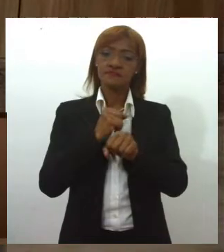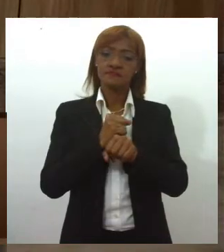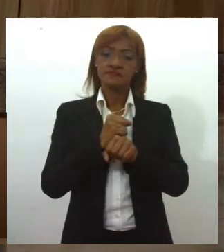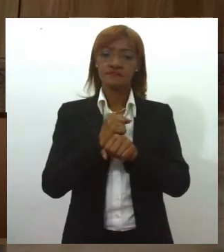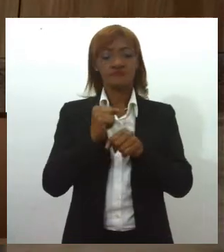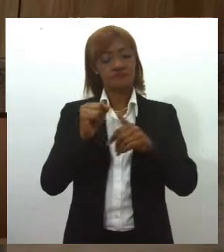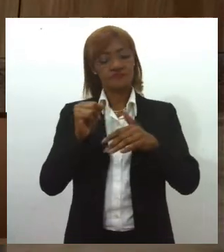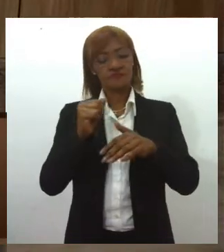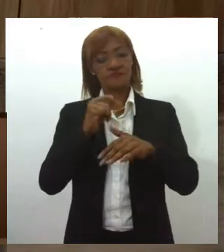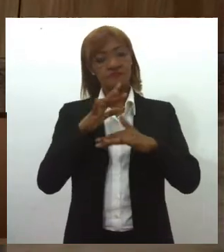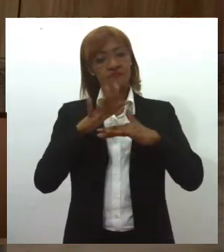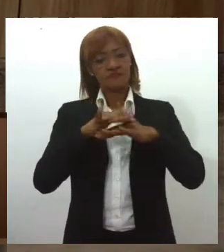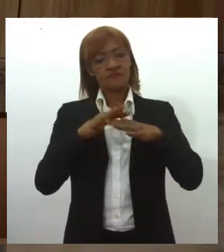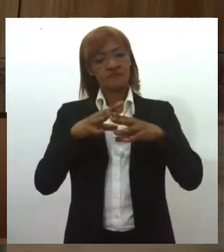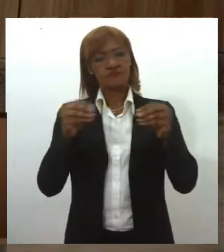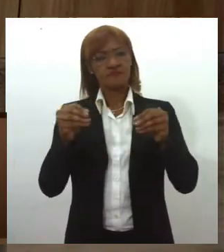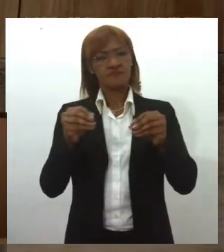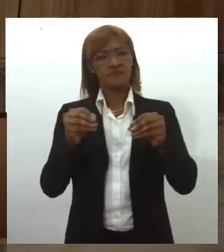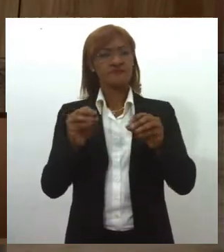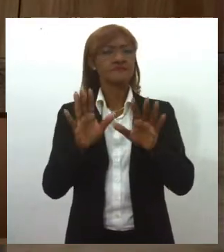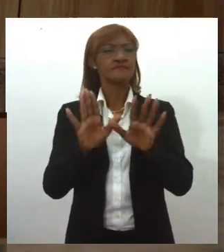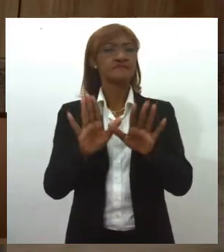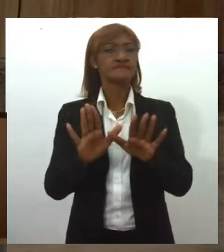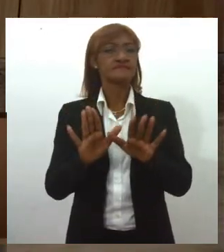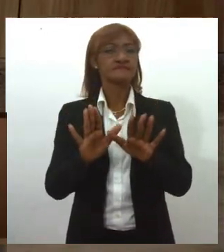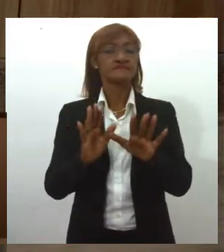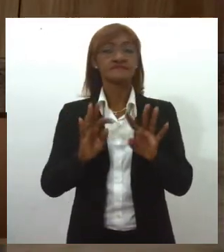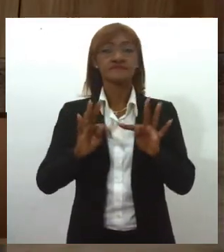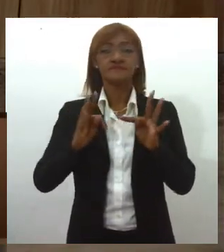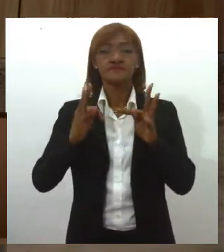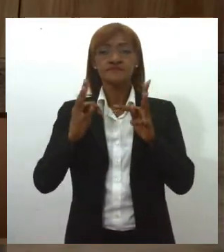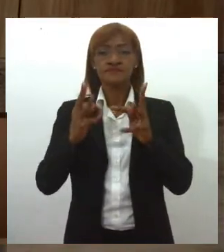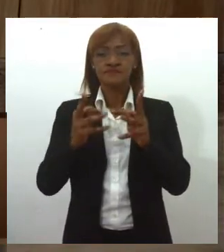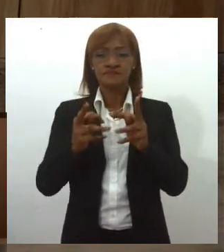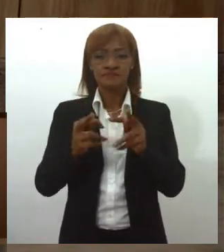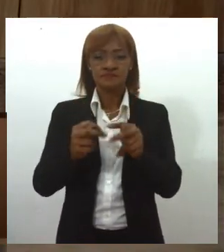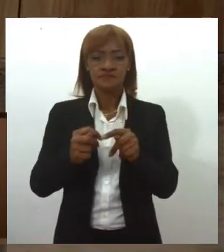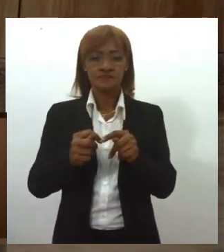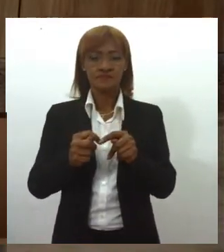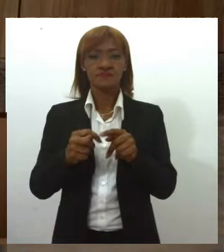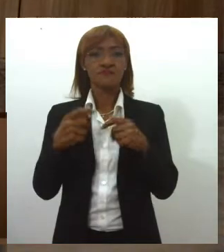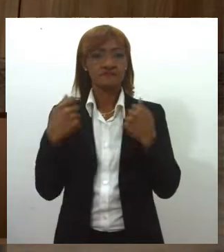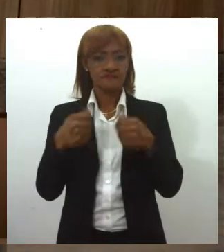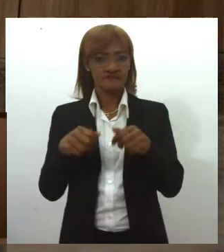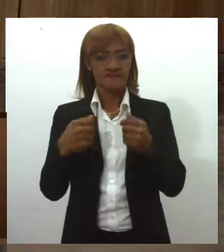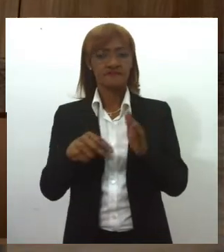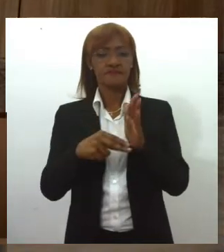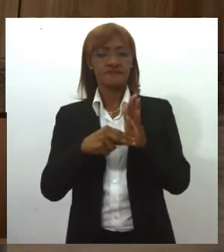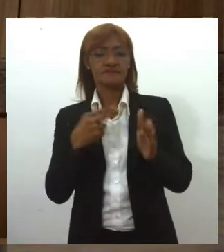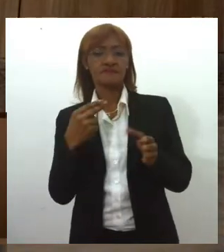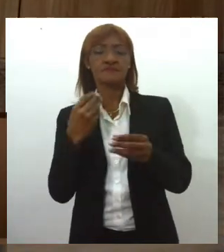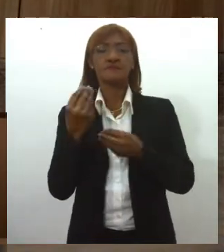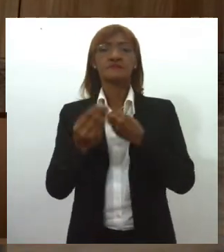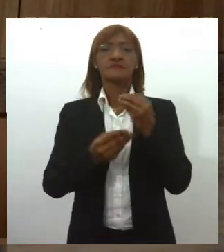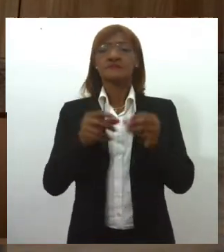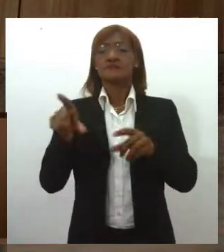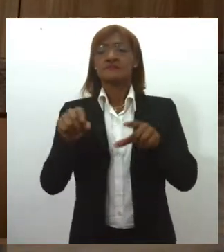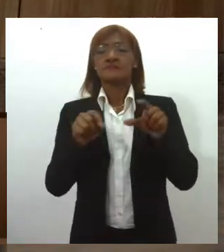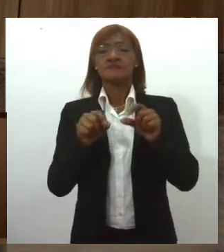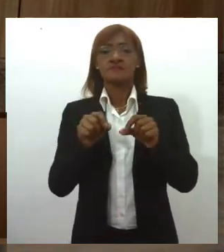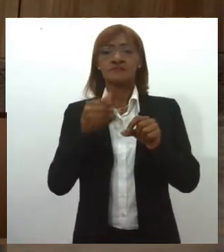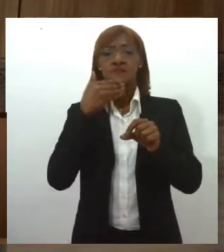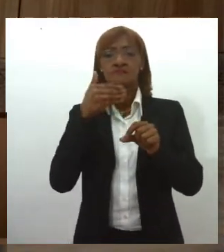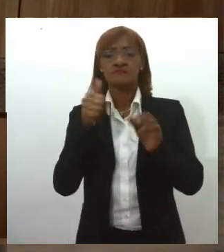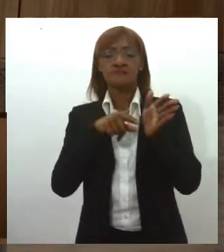cura. Agora, todo o tratamento é recomendado à cirurgia. Como é que vocês escolhem o tratamento mais adequado para